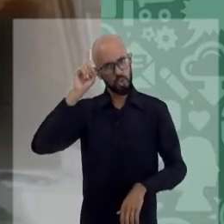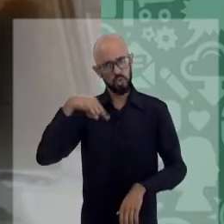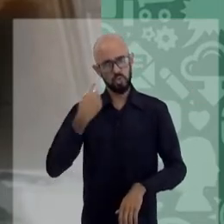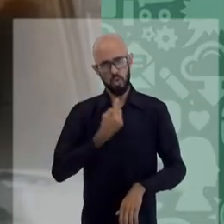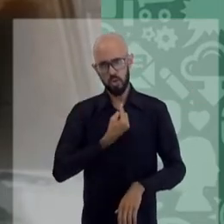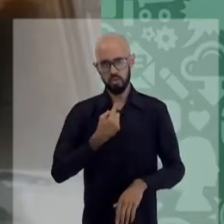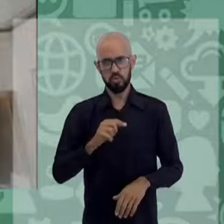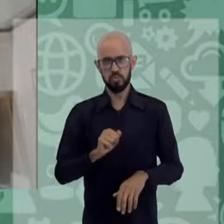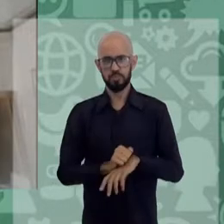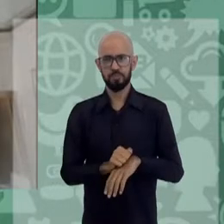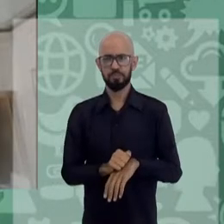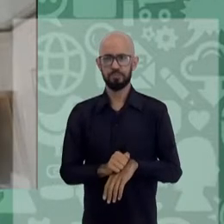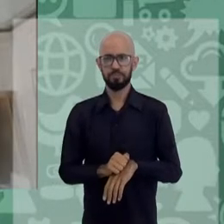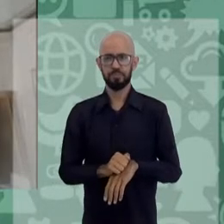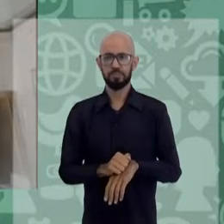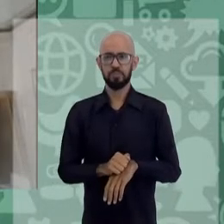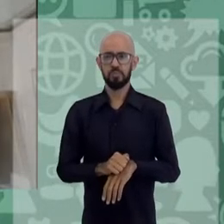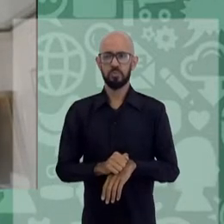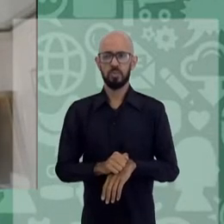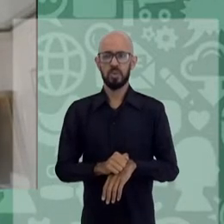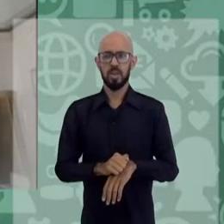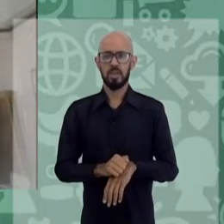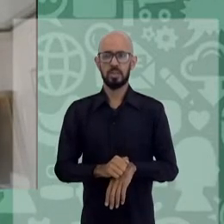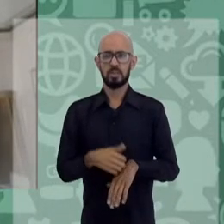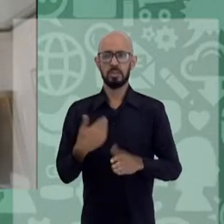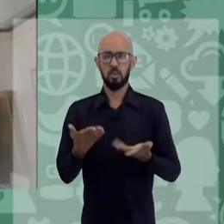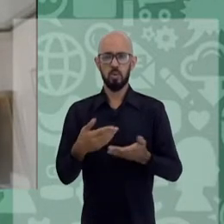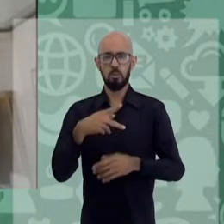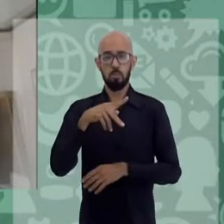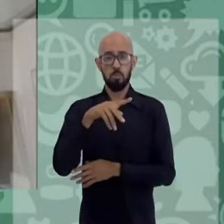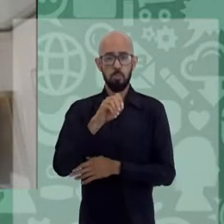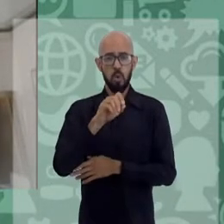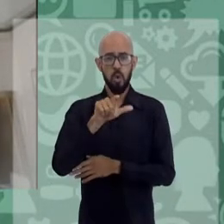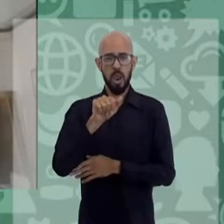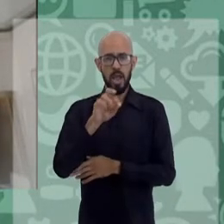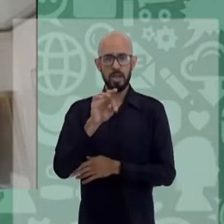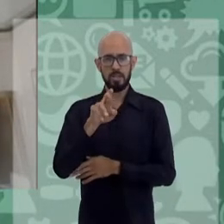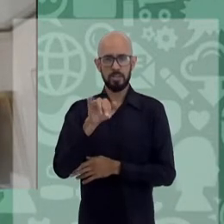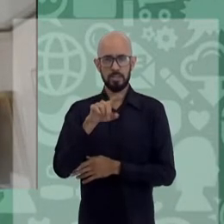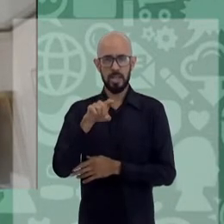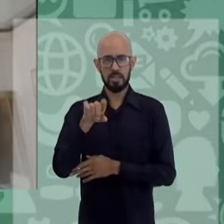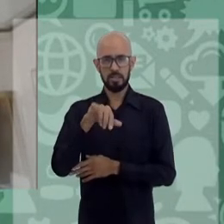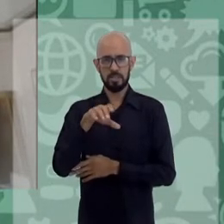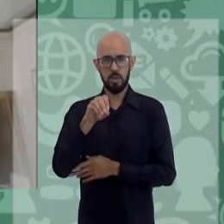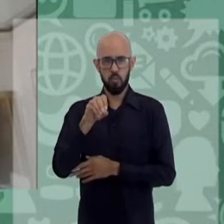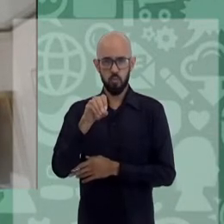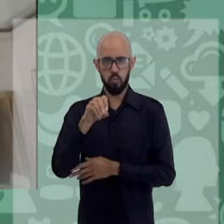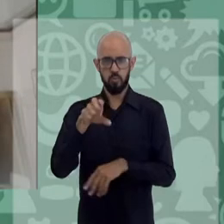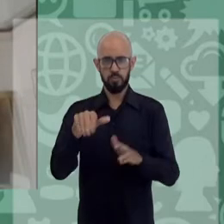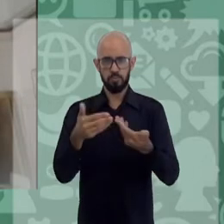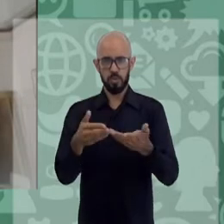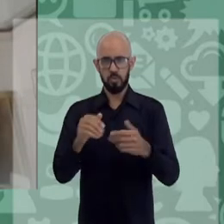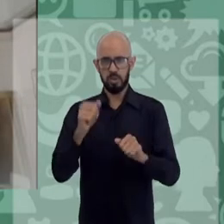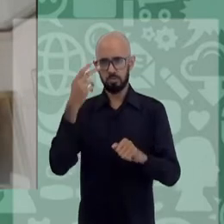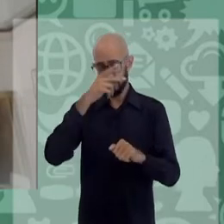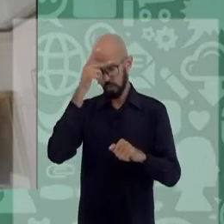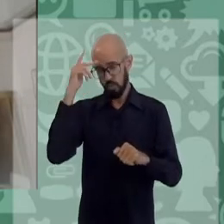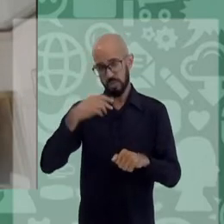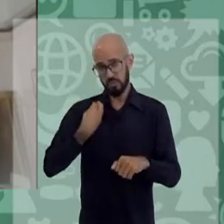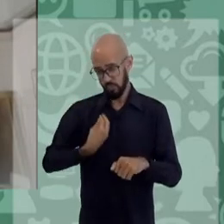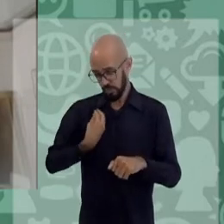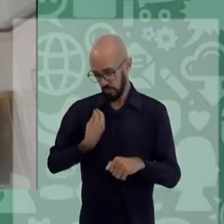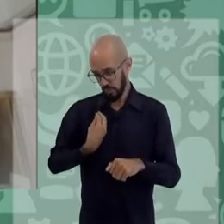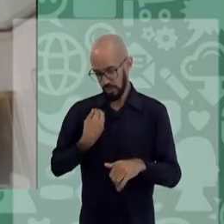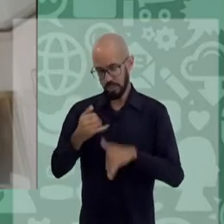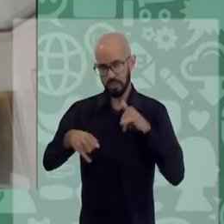também, né? E aí você casa uma coisa com a outra, quer dizer, polarização e internet, o que acontece? As pessoas vivem suas